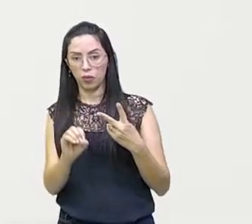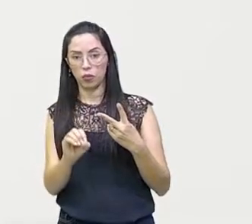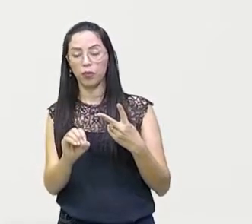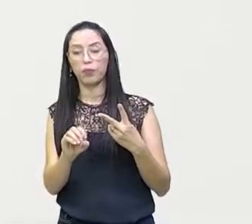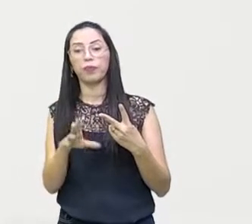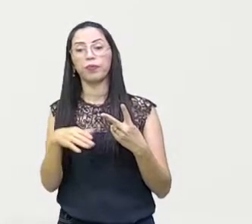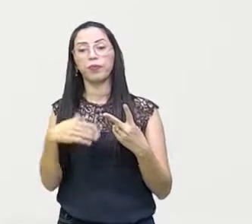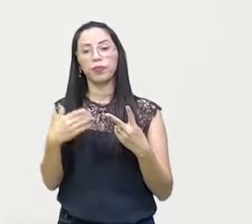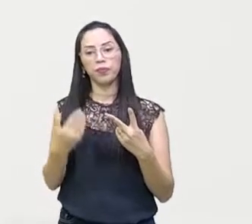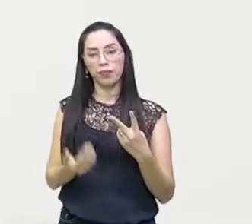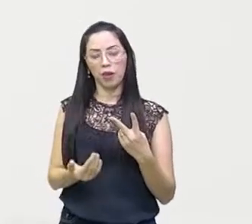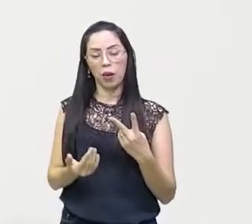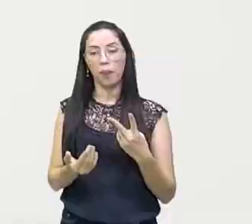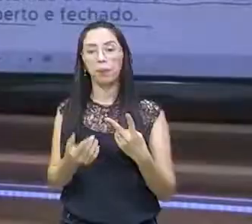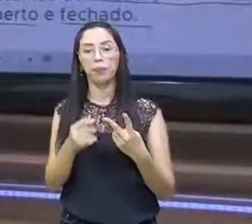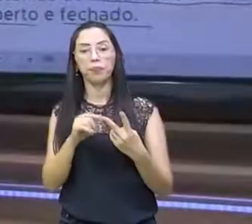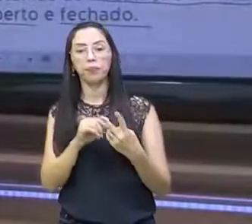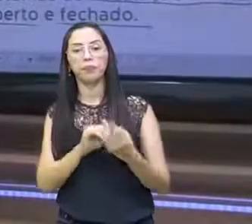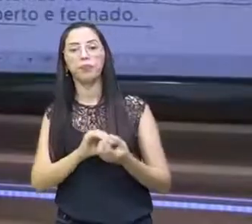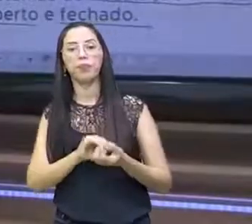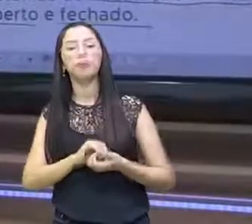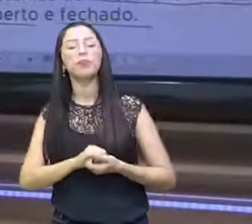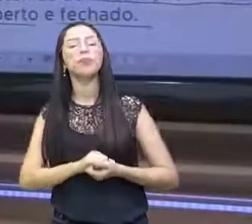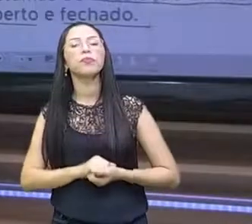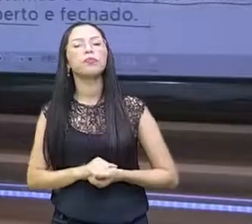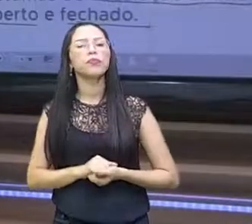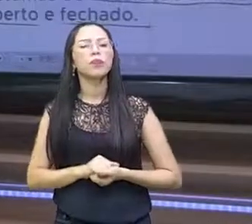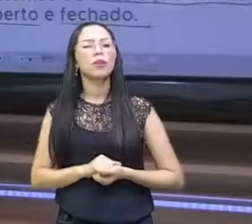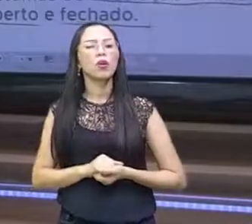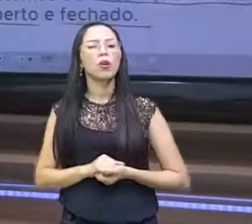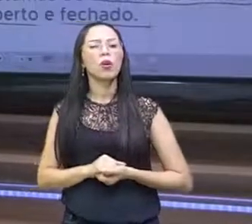O sistema circulatório dele já